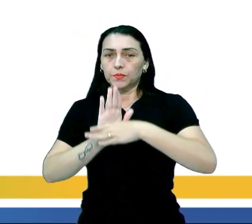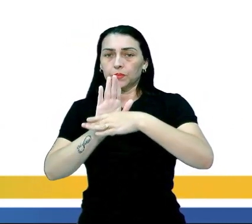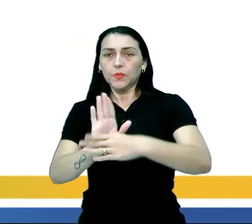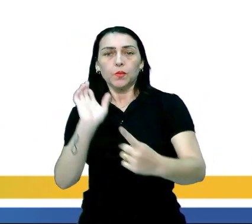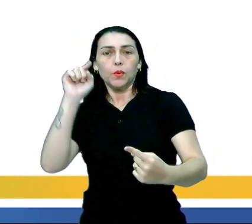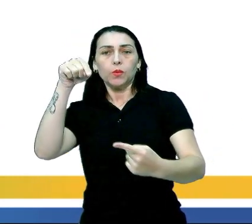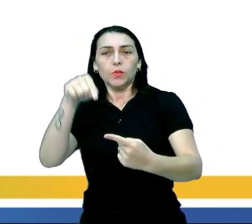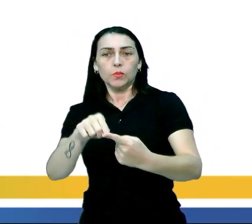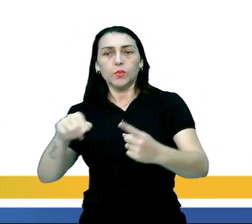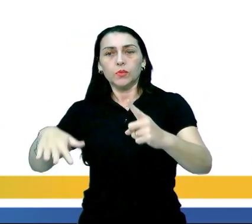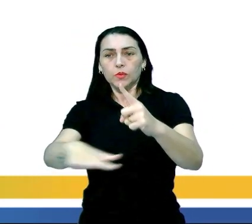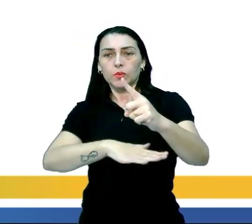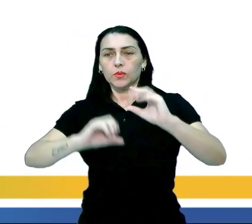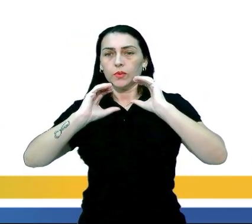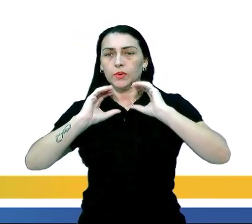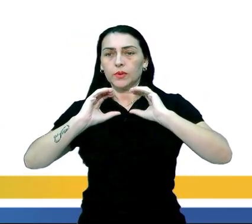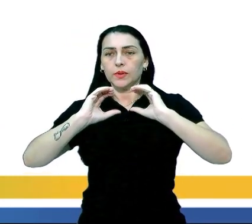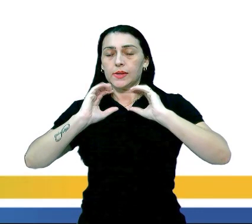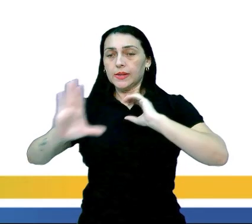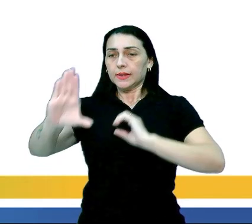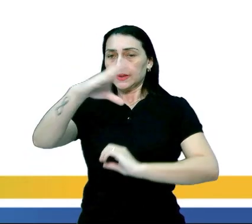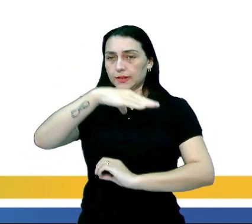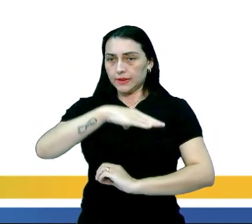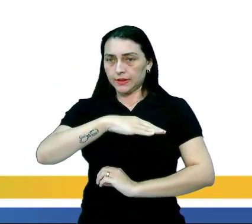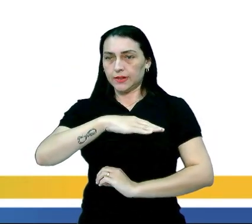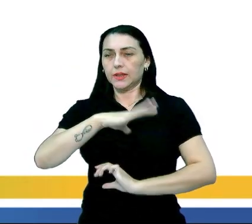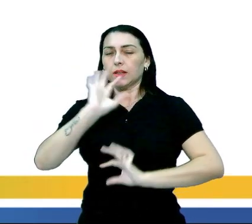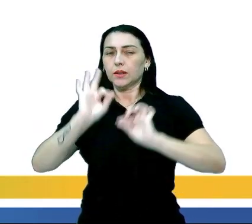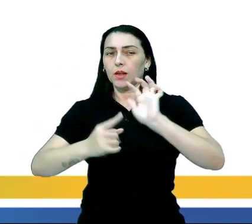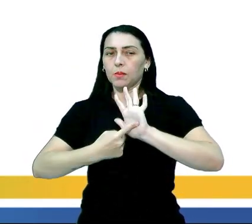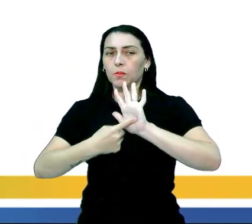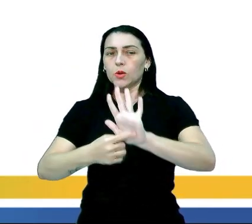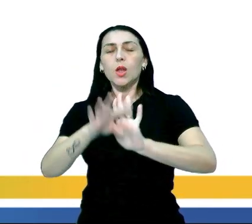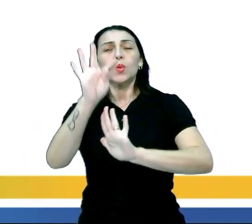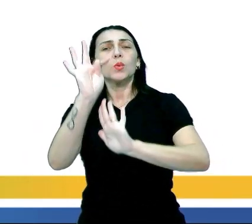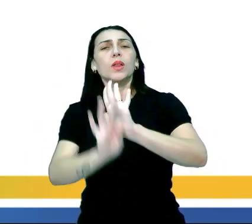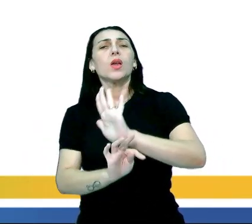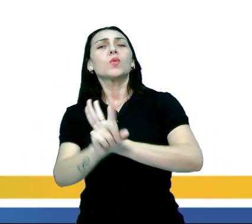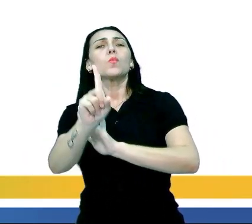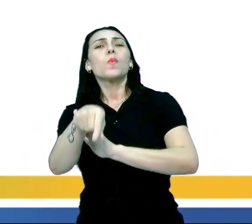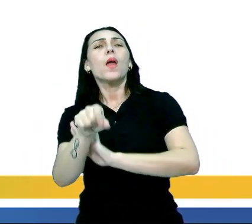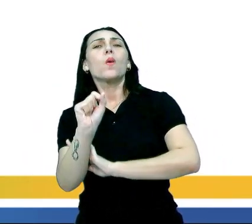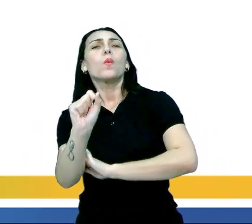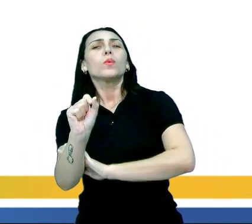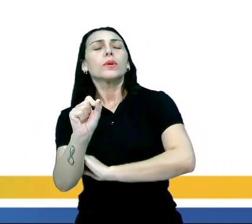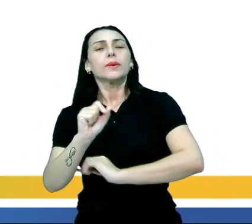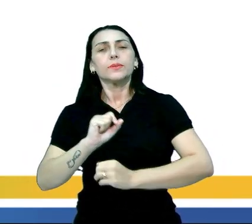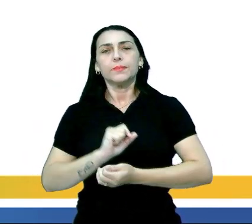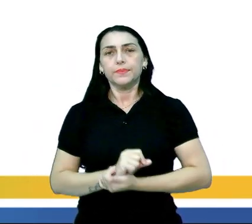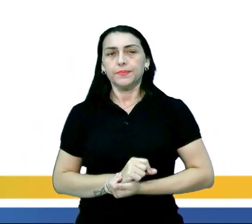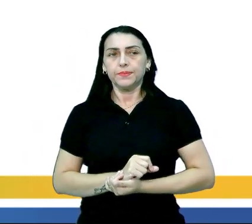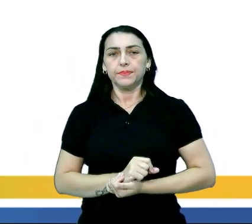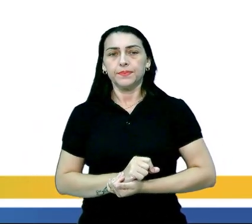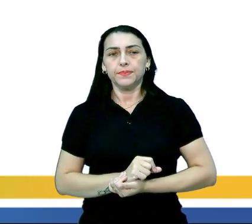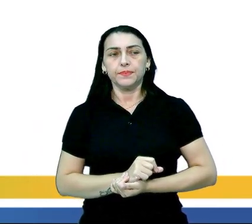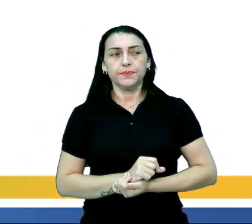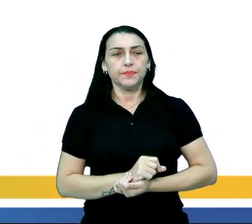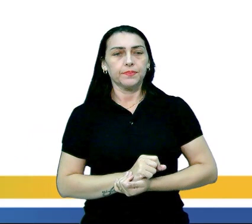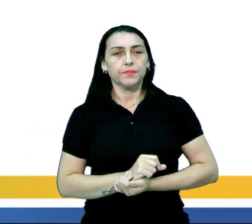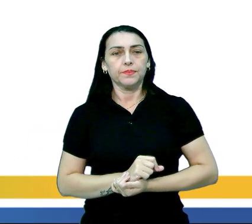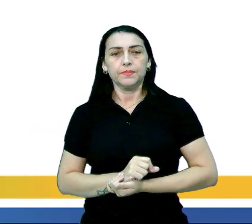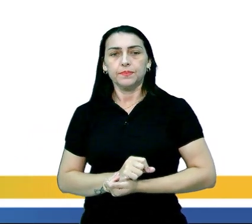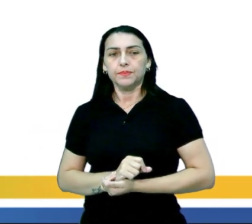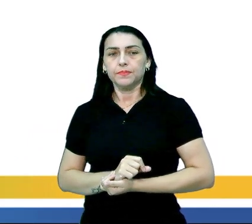que contribui para viabilizar a função social da cidade nos moldes indicados